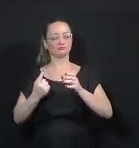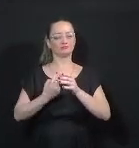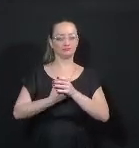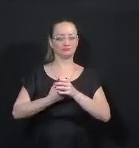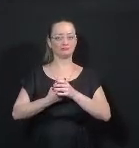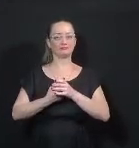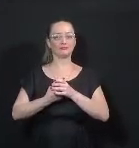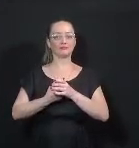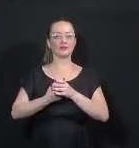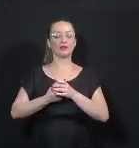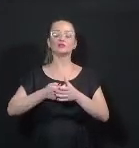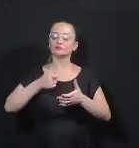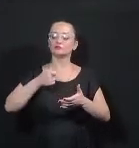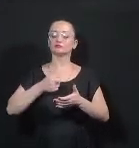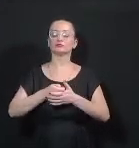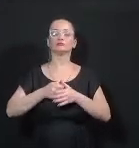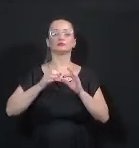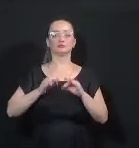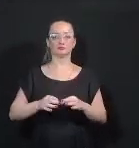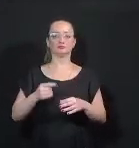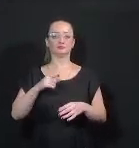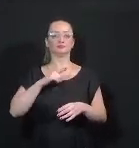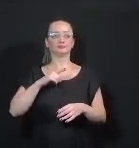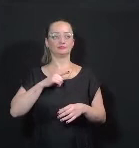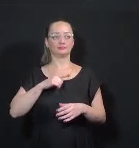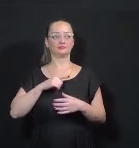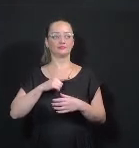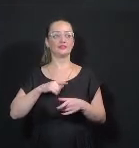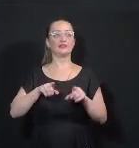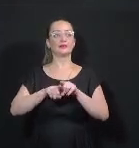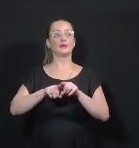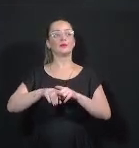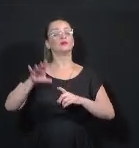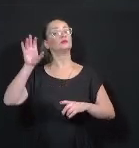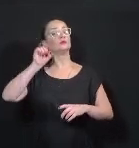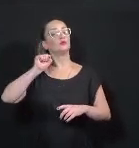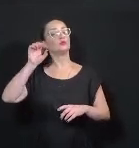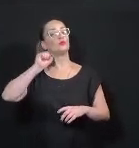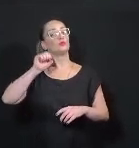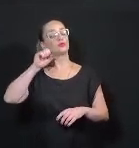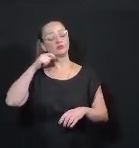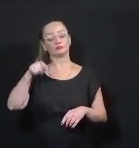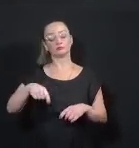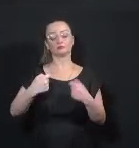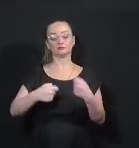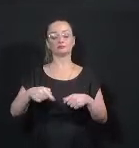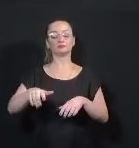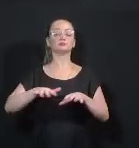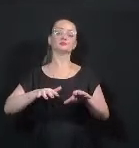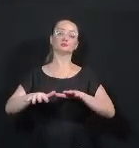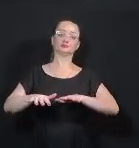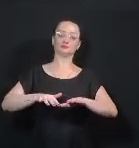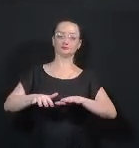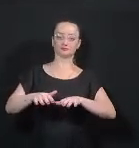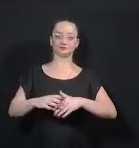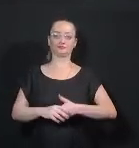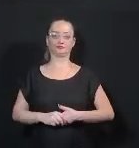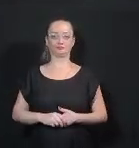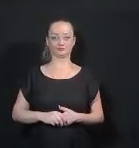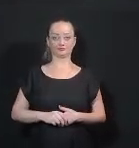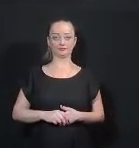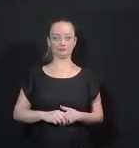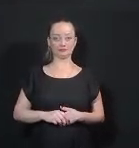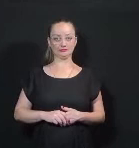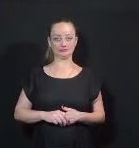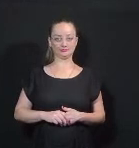a legitimidade deles, né, e ouvindo as suas demandas para fazer com que